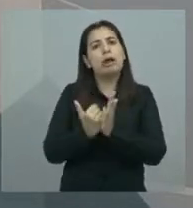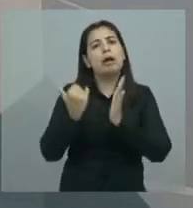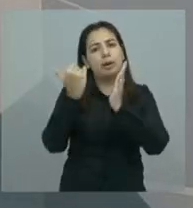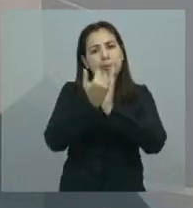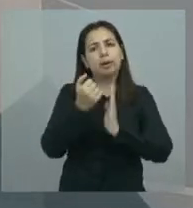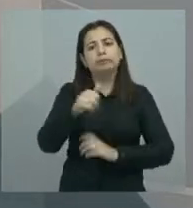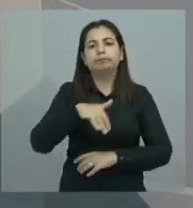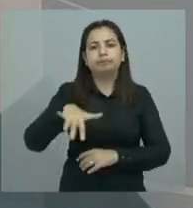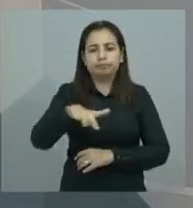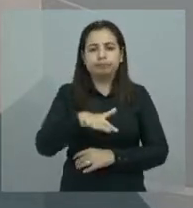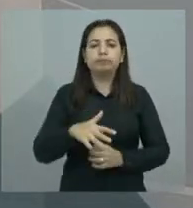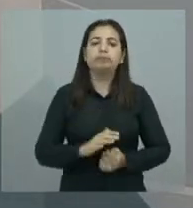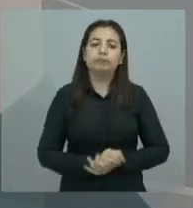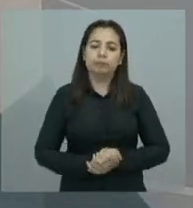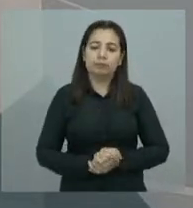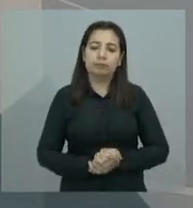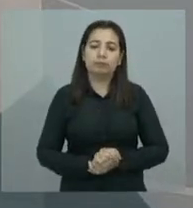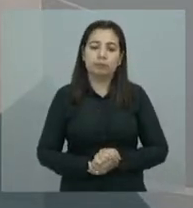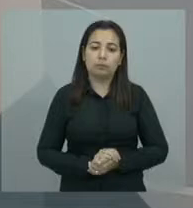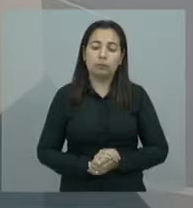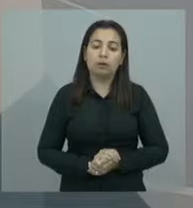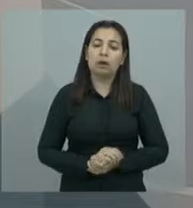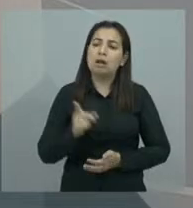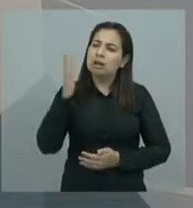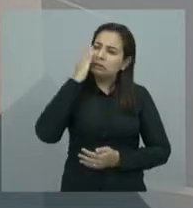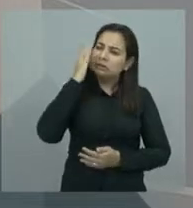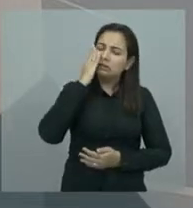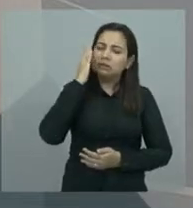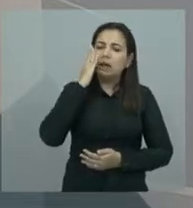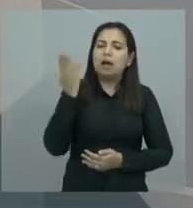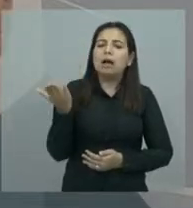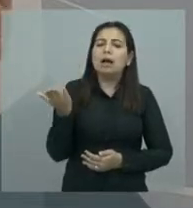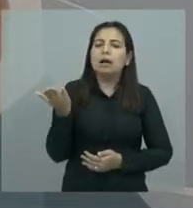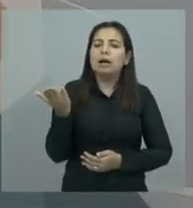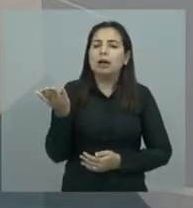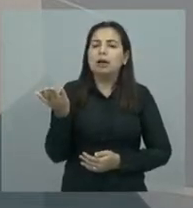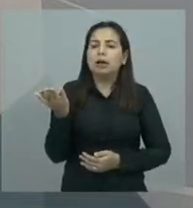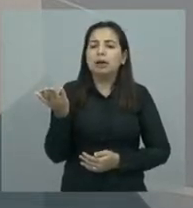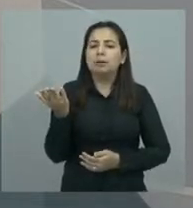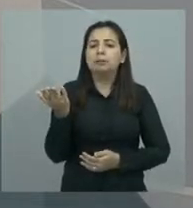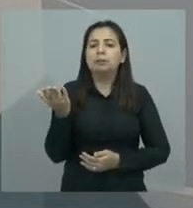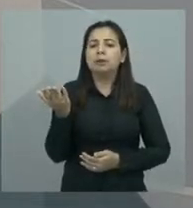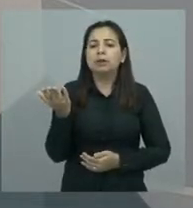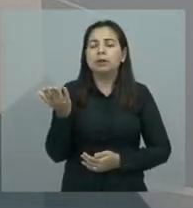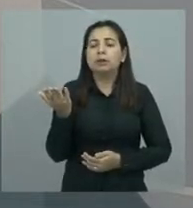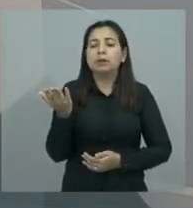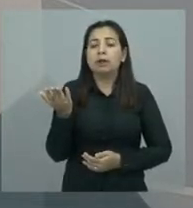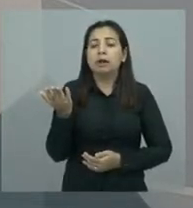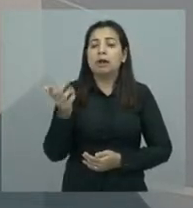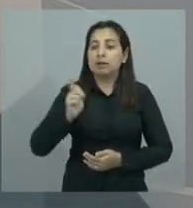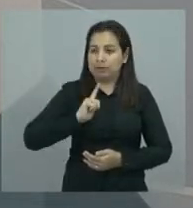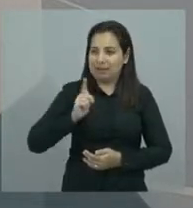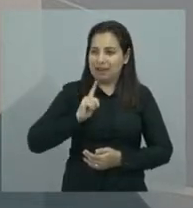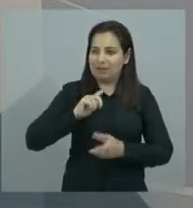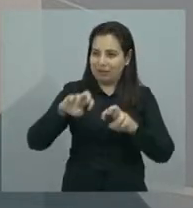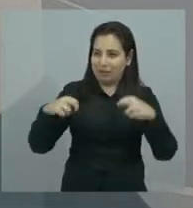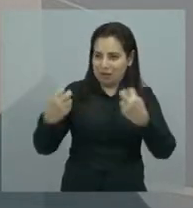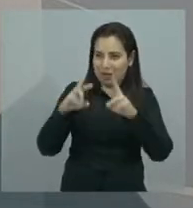relação, assim, a gente sabe que a educação, né, que foi inclusive na frente parlamentar